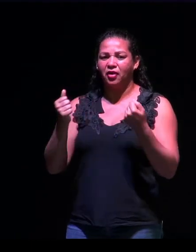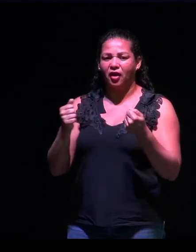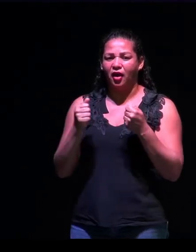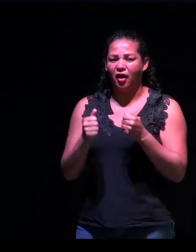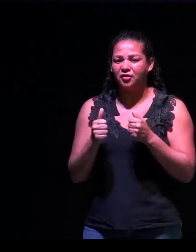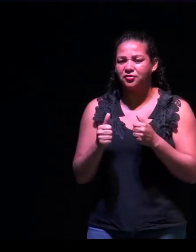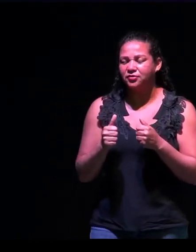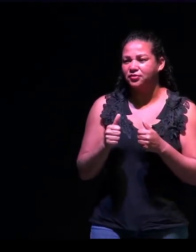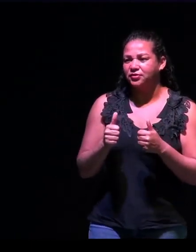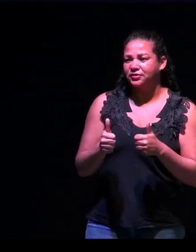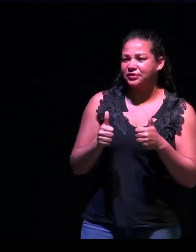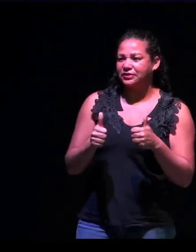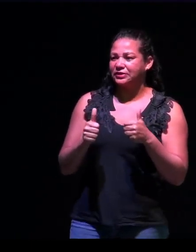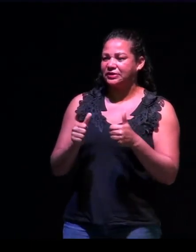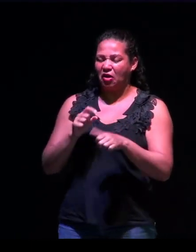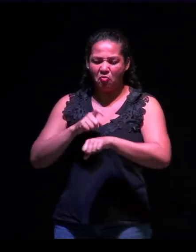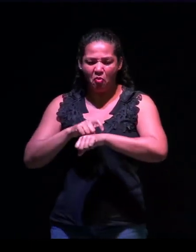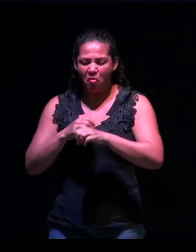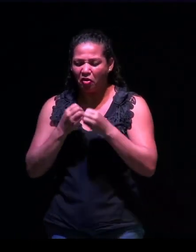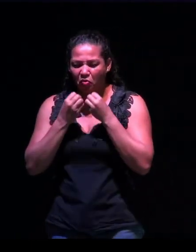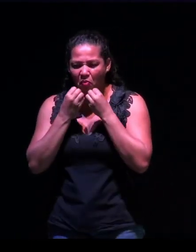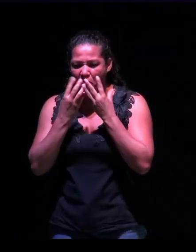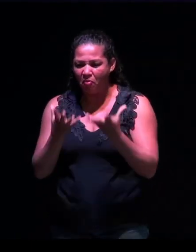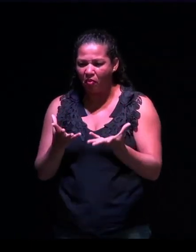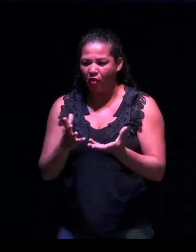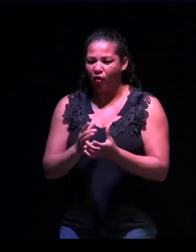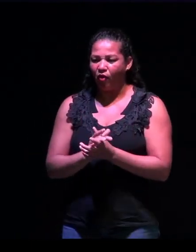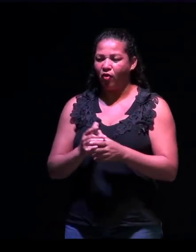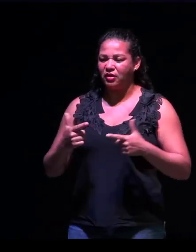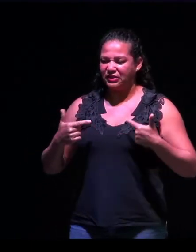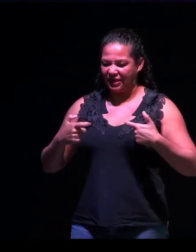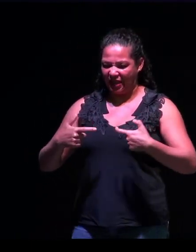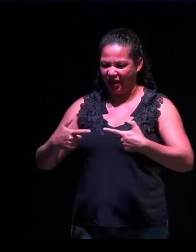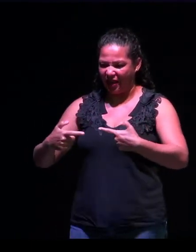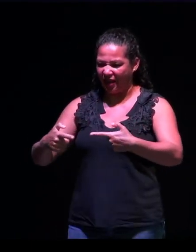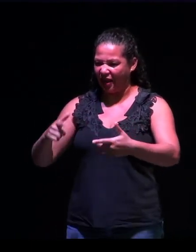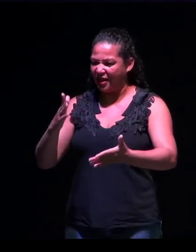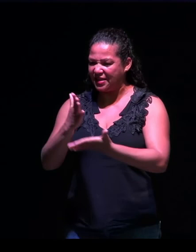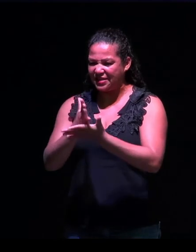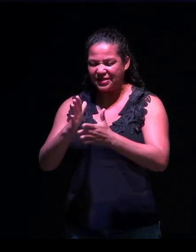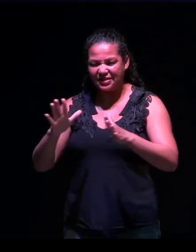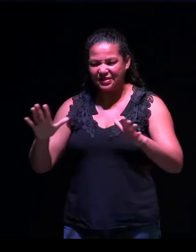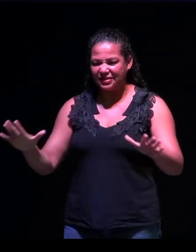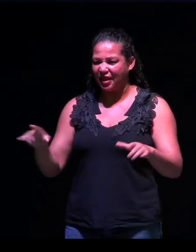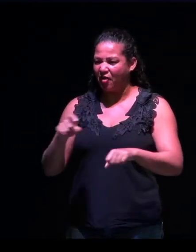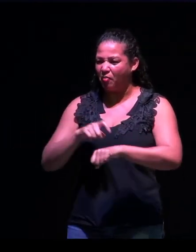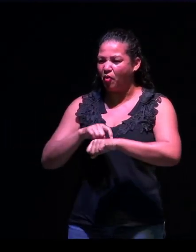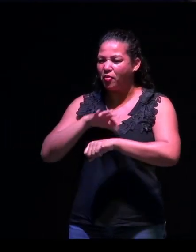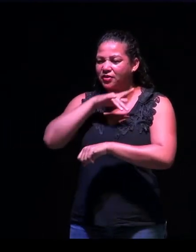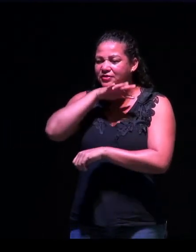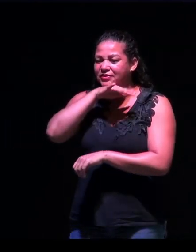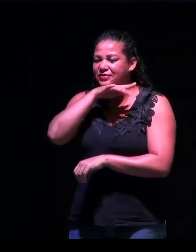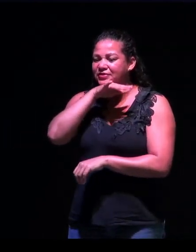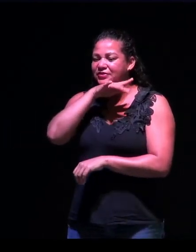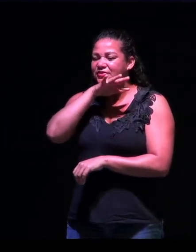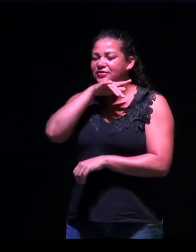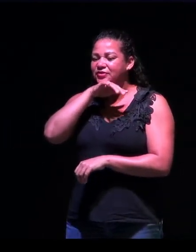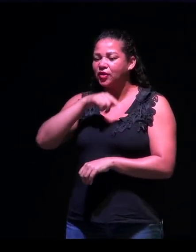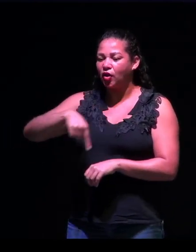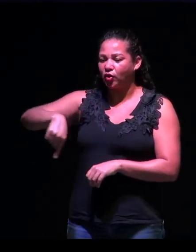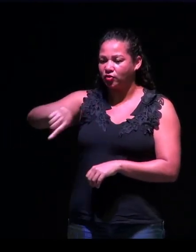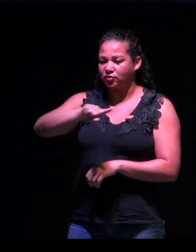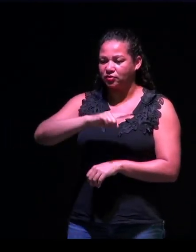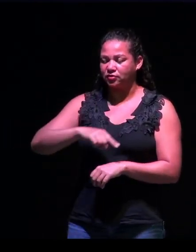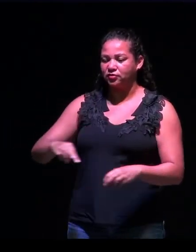e árabes, porque os árabes vão fazer as pazes com Israel, provavelmente vão até permitir construir o templo judeu no local dele.